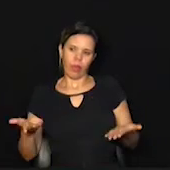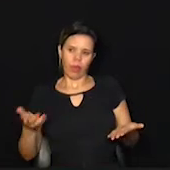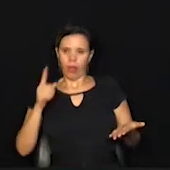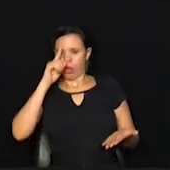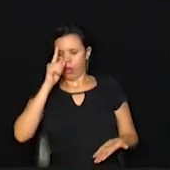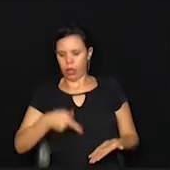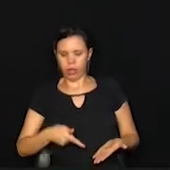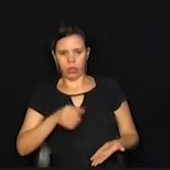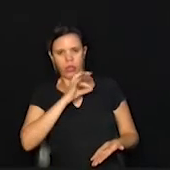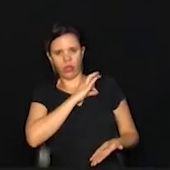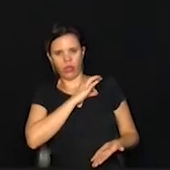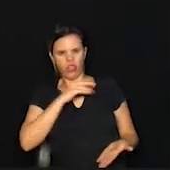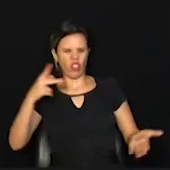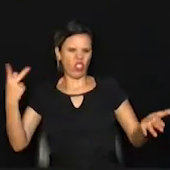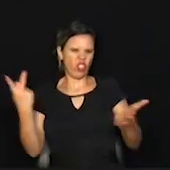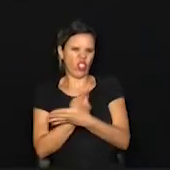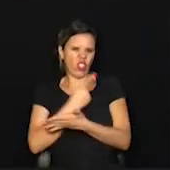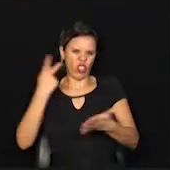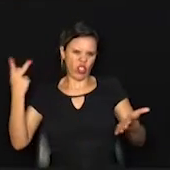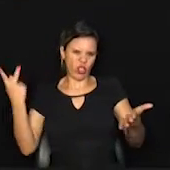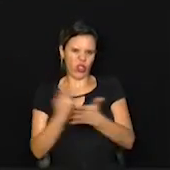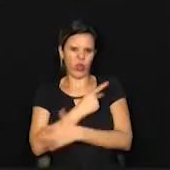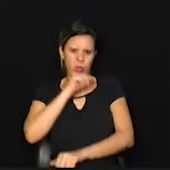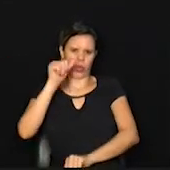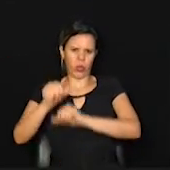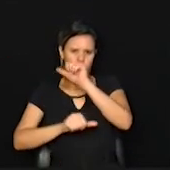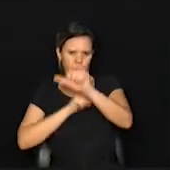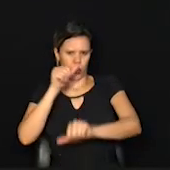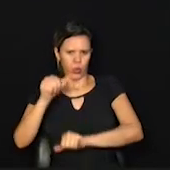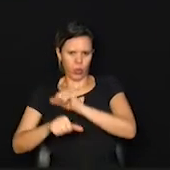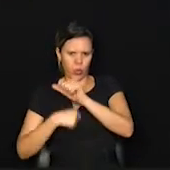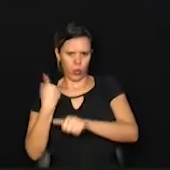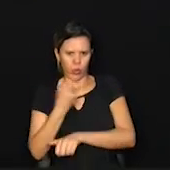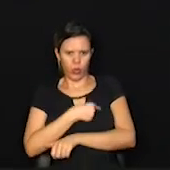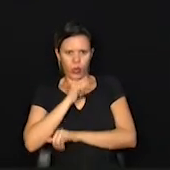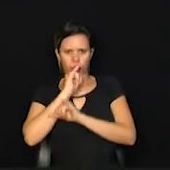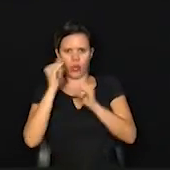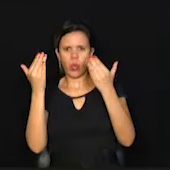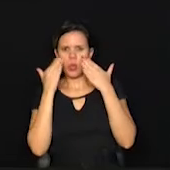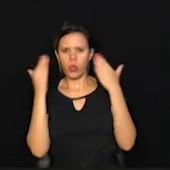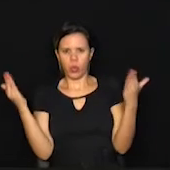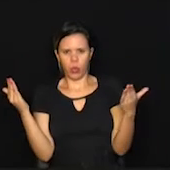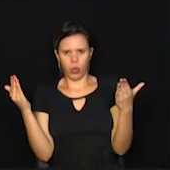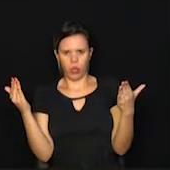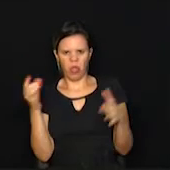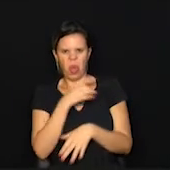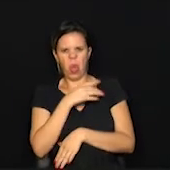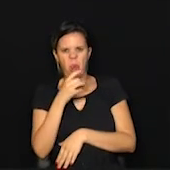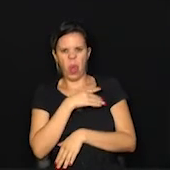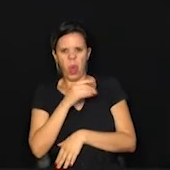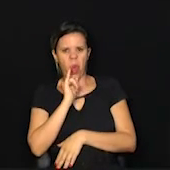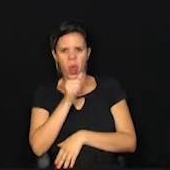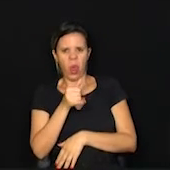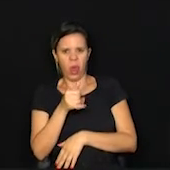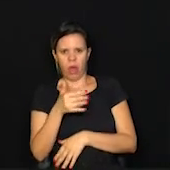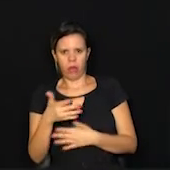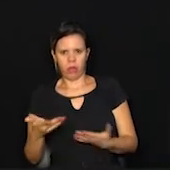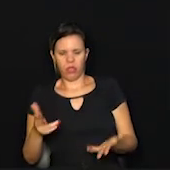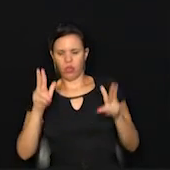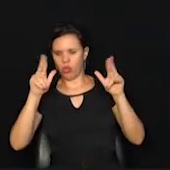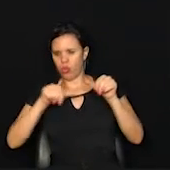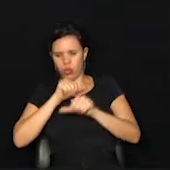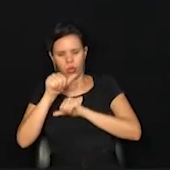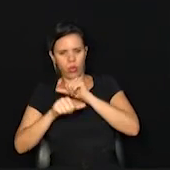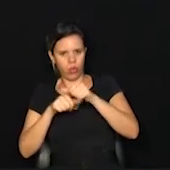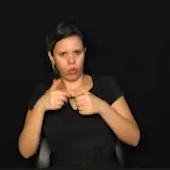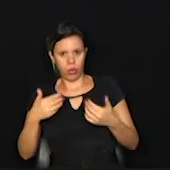ficou manda as pessoas mais Isso tá errado isso tem que mudar esse a gente não disser isso publicamente tem que ficar com medo de dizer isso publicamente nunca